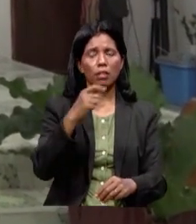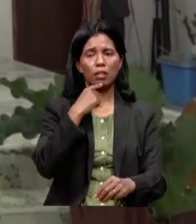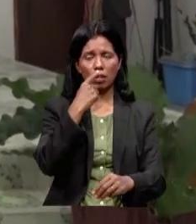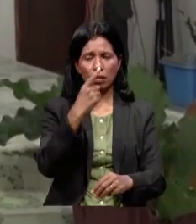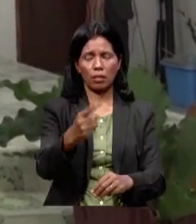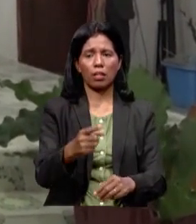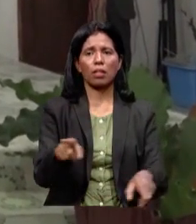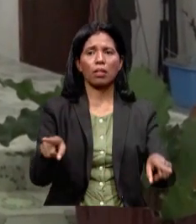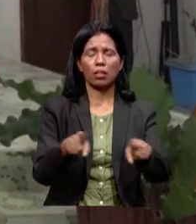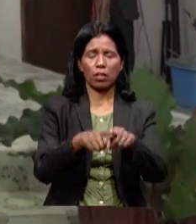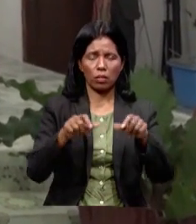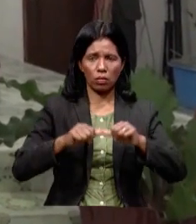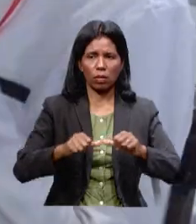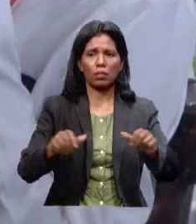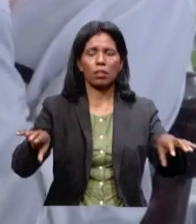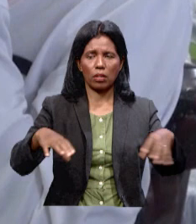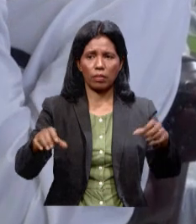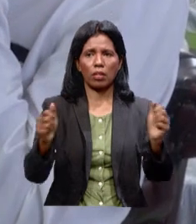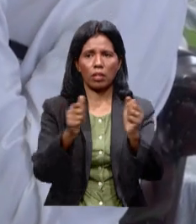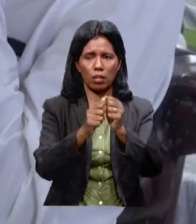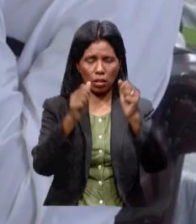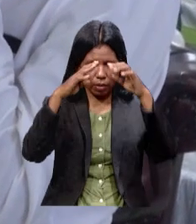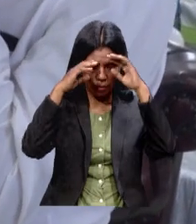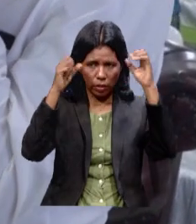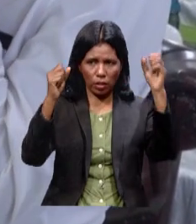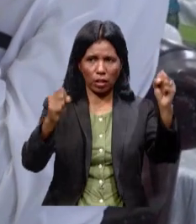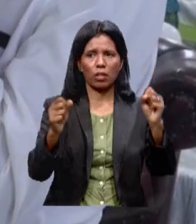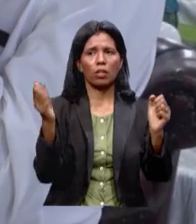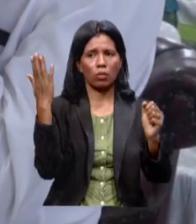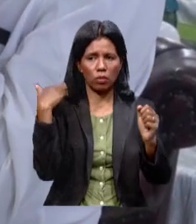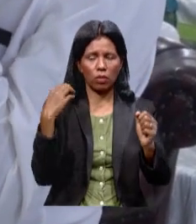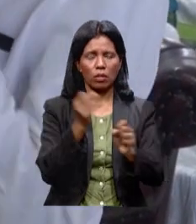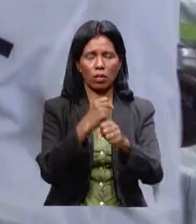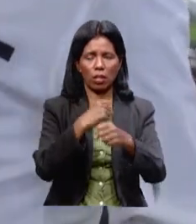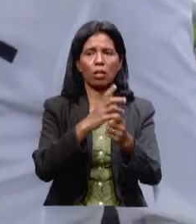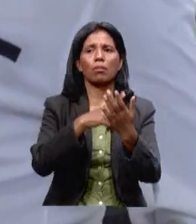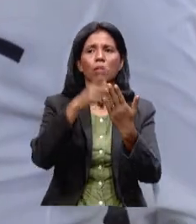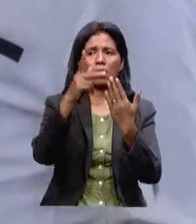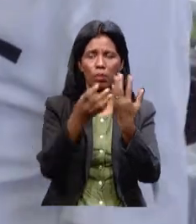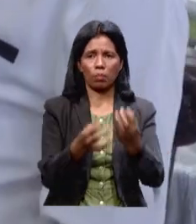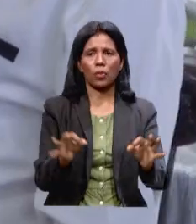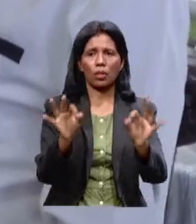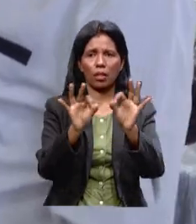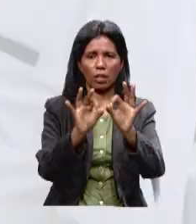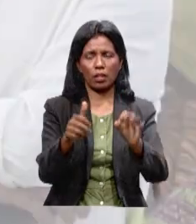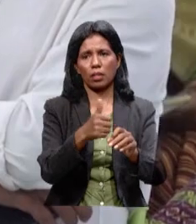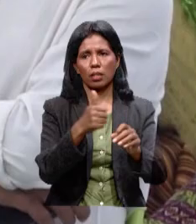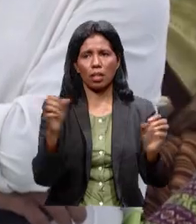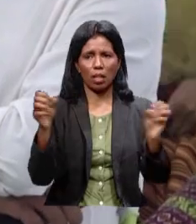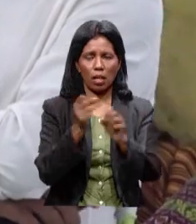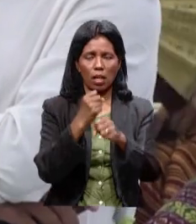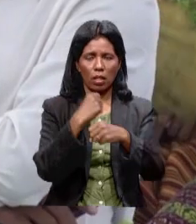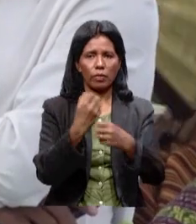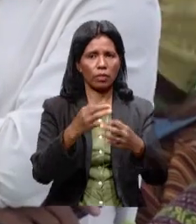o mandato, se continua serviço mútuo com o presidente Sassante, atu finaliza programa Prioridade Sira, na bela consegue finaliza,